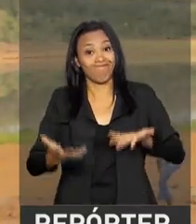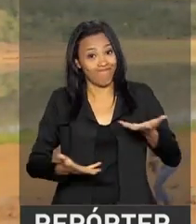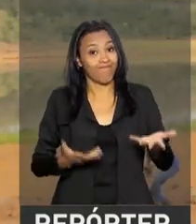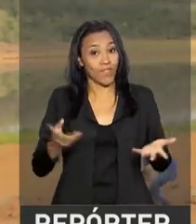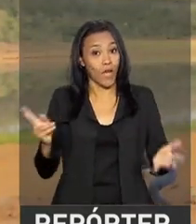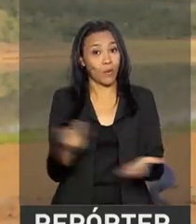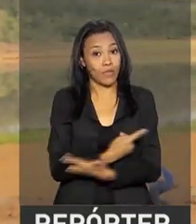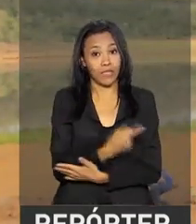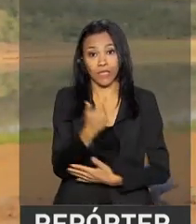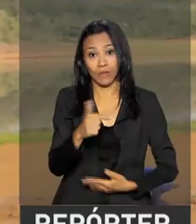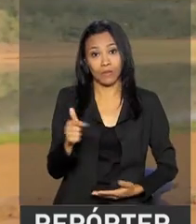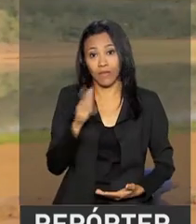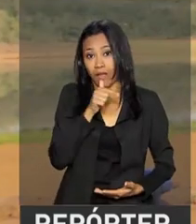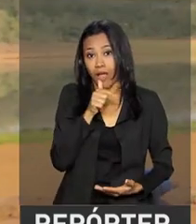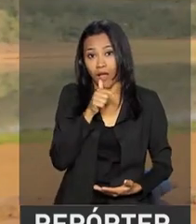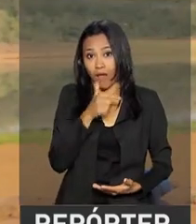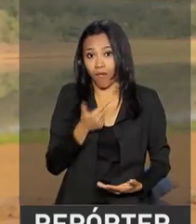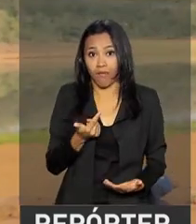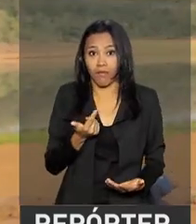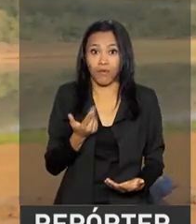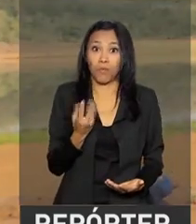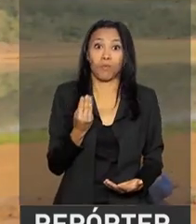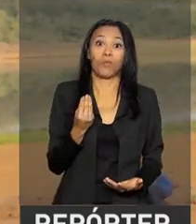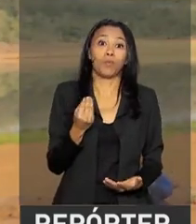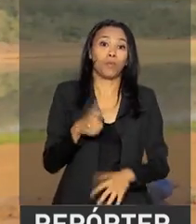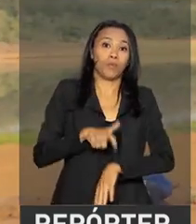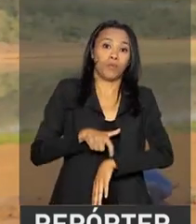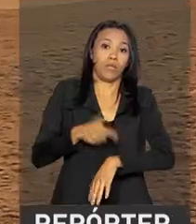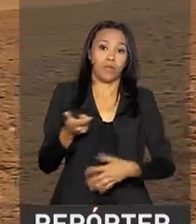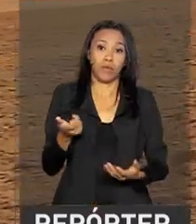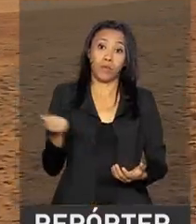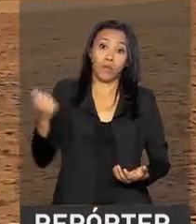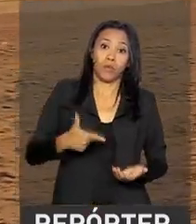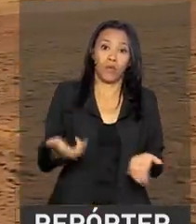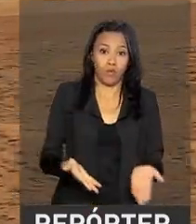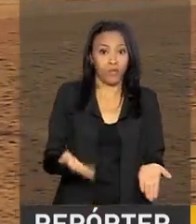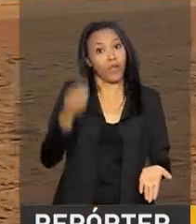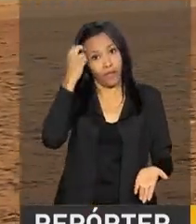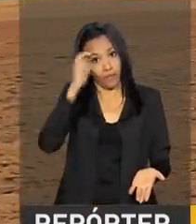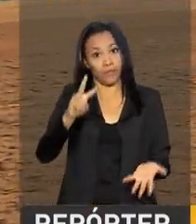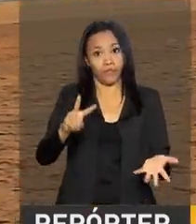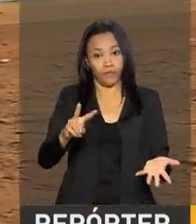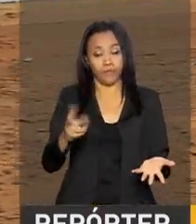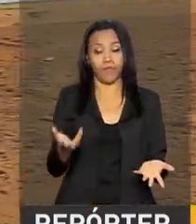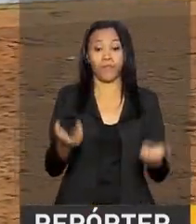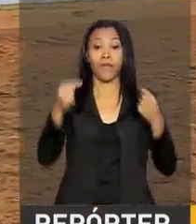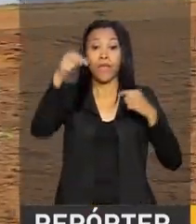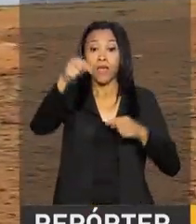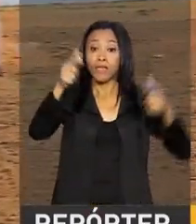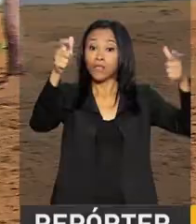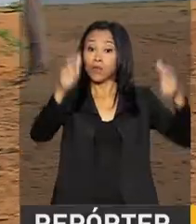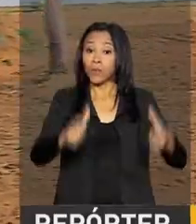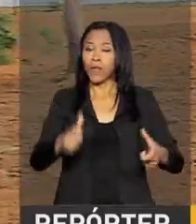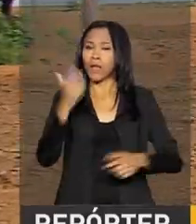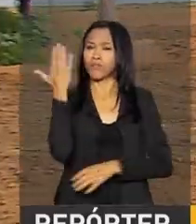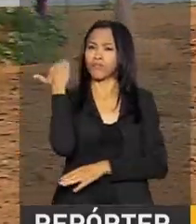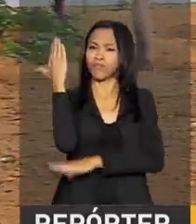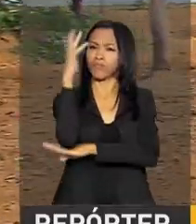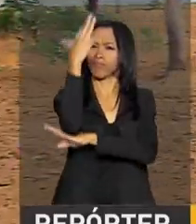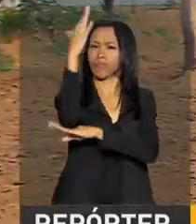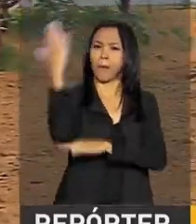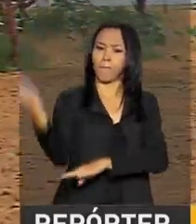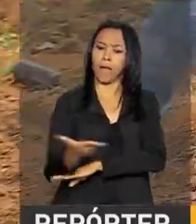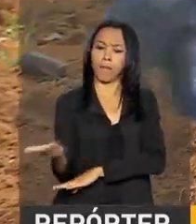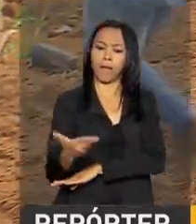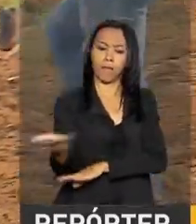água pra lá durante muito mais tempo do que o que nós passamos agora nesta área que deveria ser preservada foi desmatada para virar um